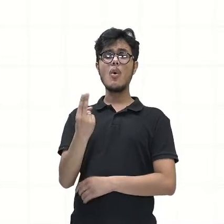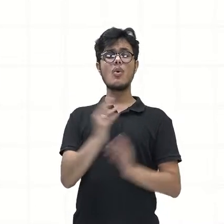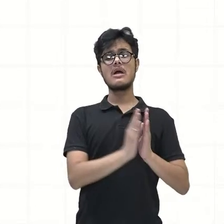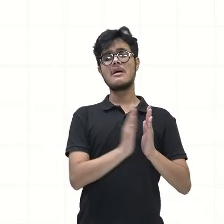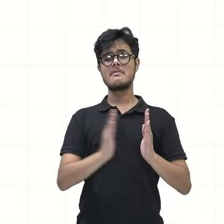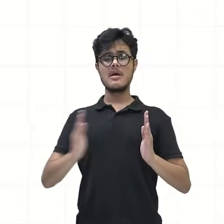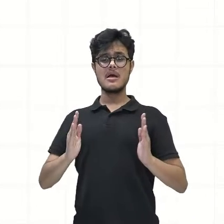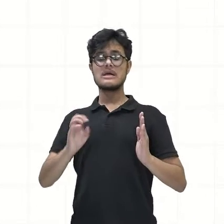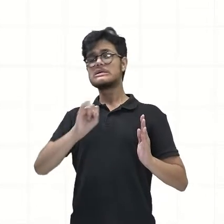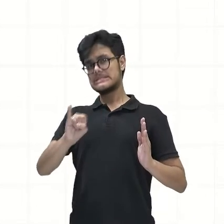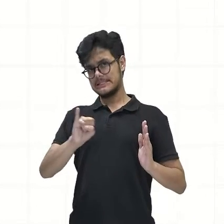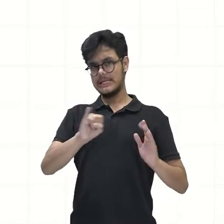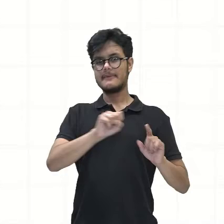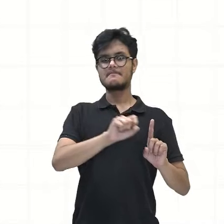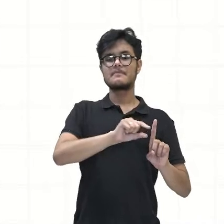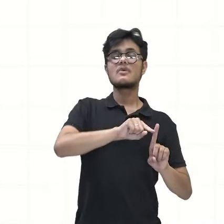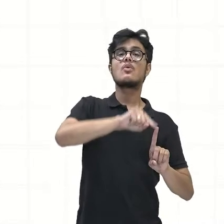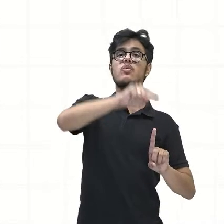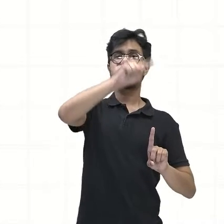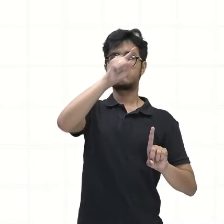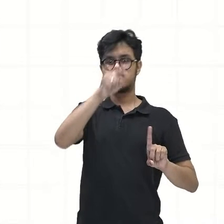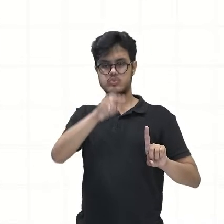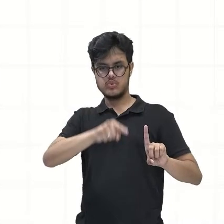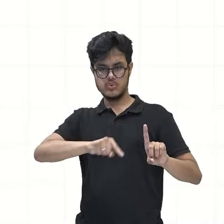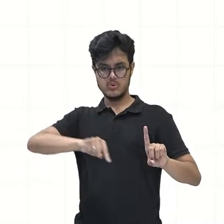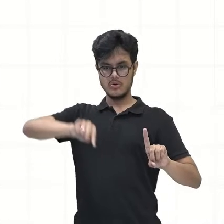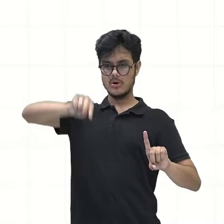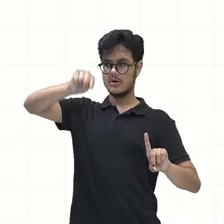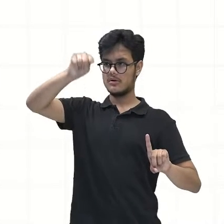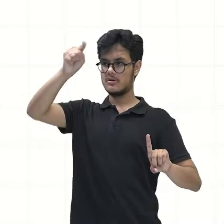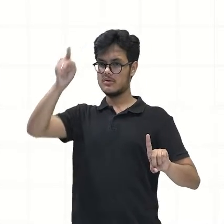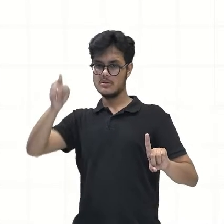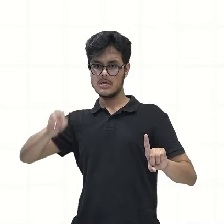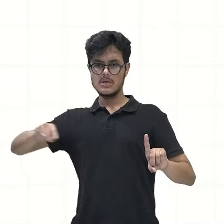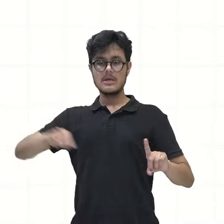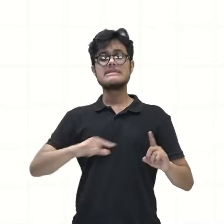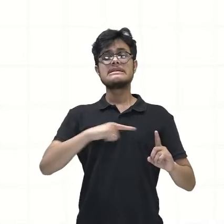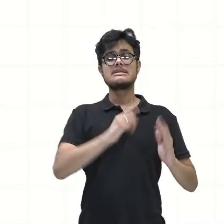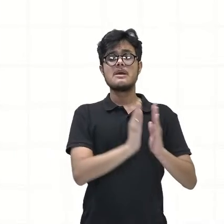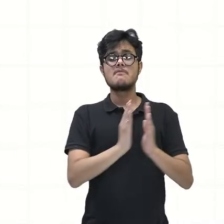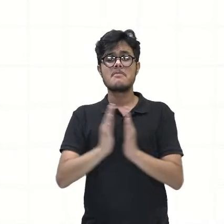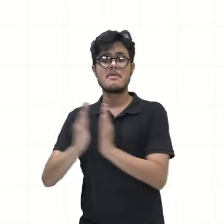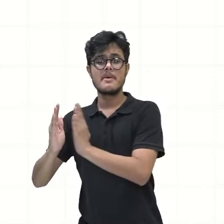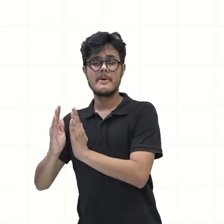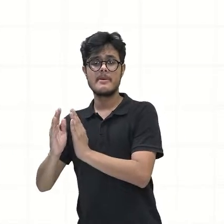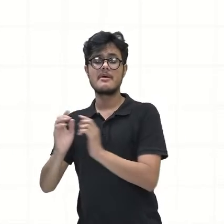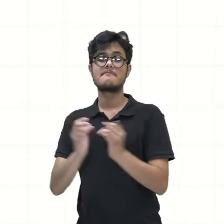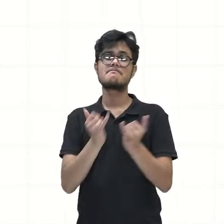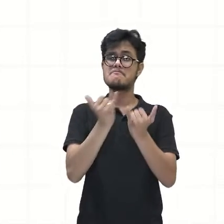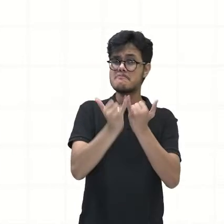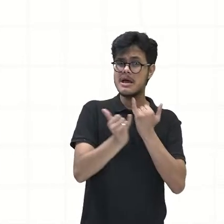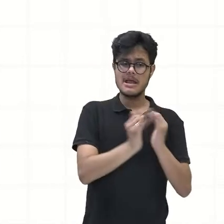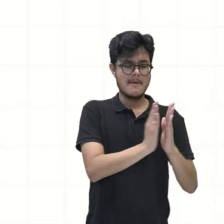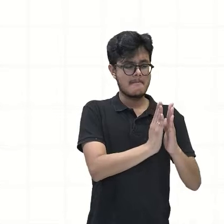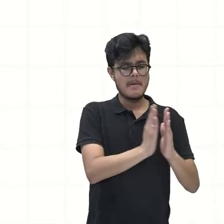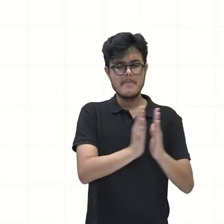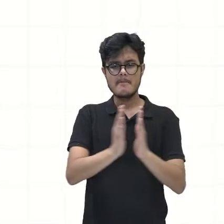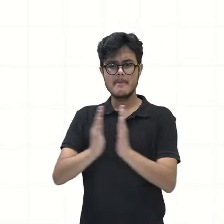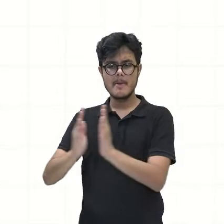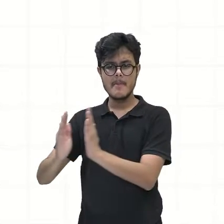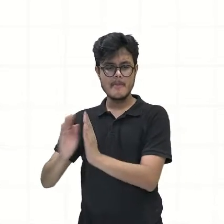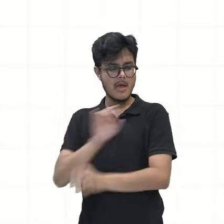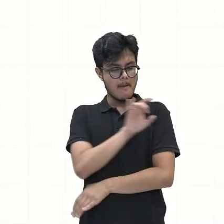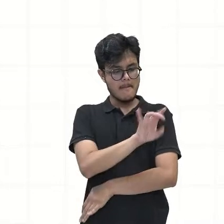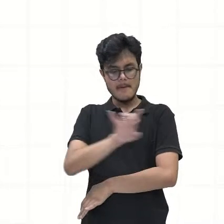se fosse histograma, deveria ter intervalos. E aqui parece que cada coluna dessa é de um país. Então esse